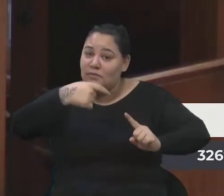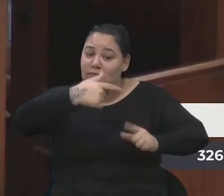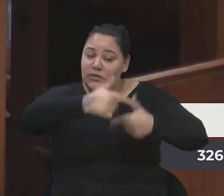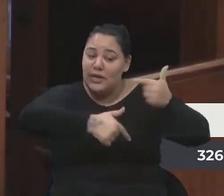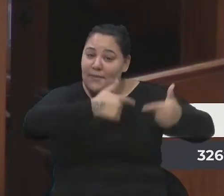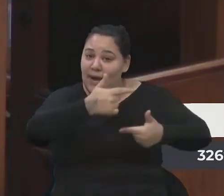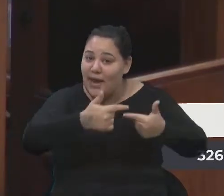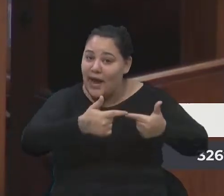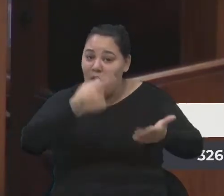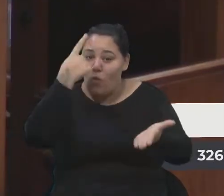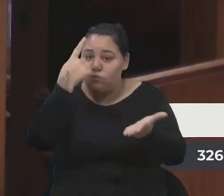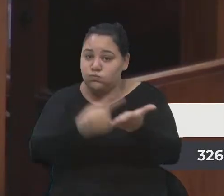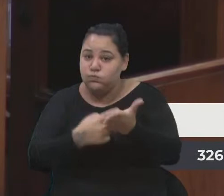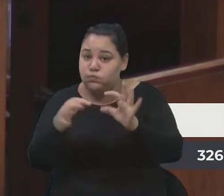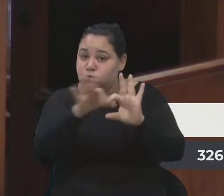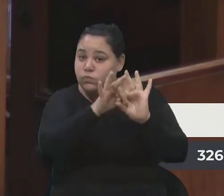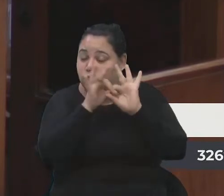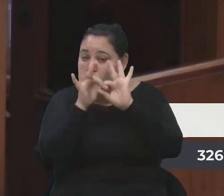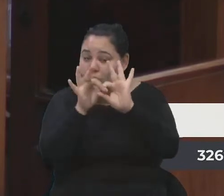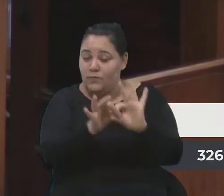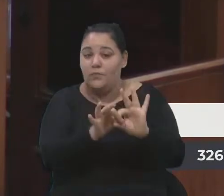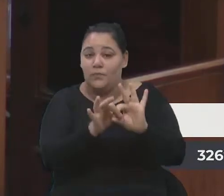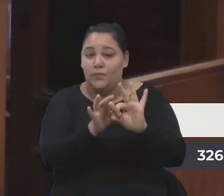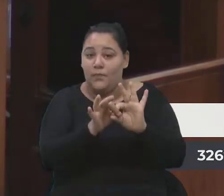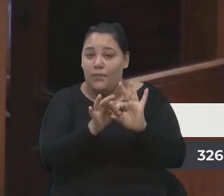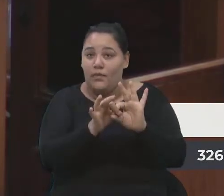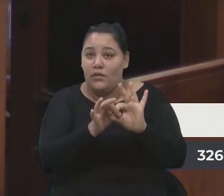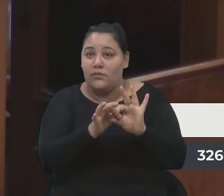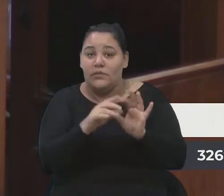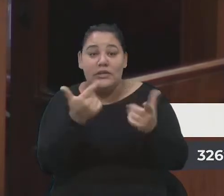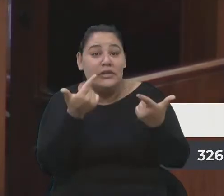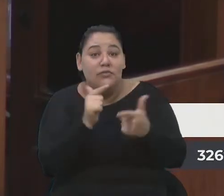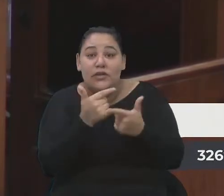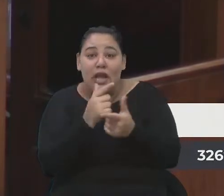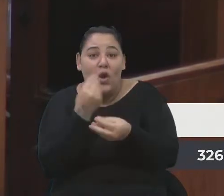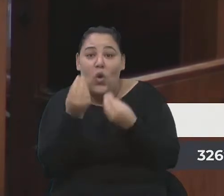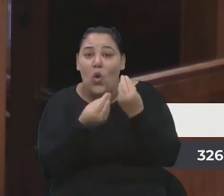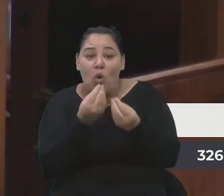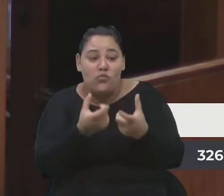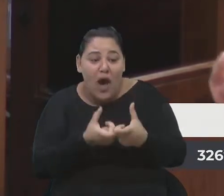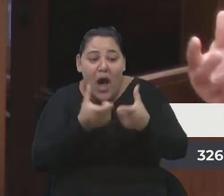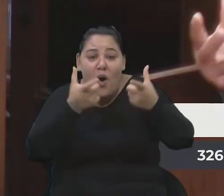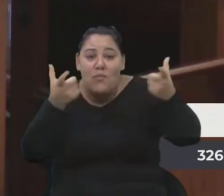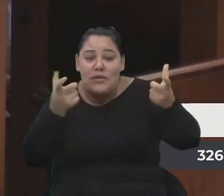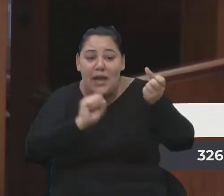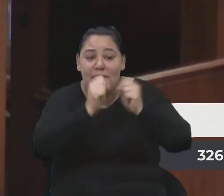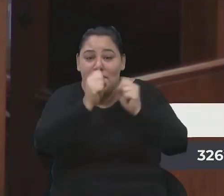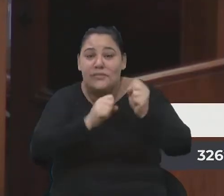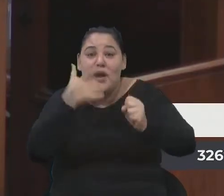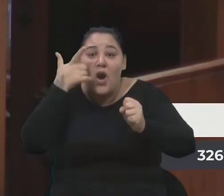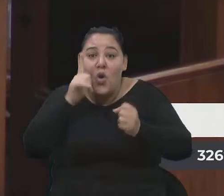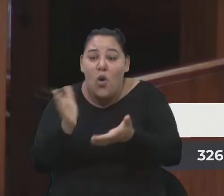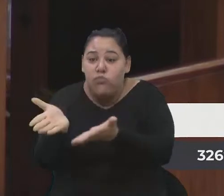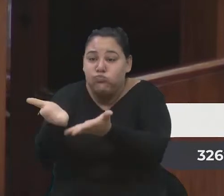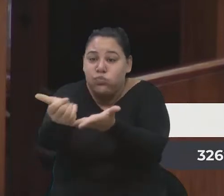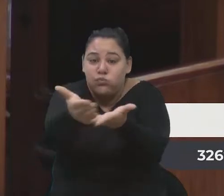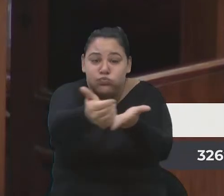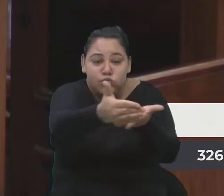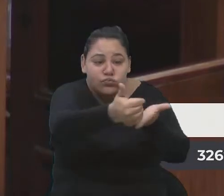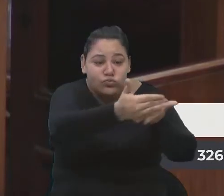comum acordo em certas situações. Eles não têm como expandir as suas empresas para captar todo o entulho